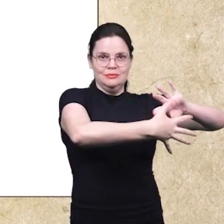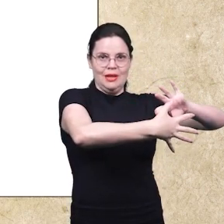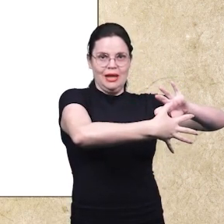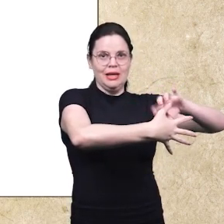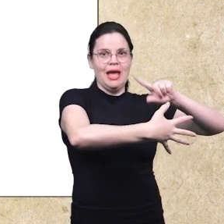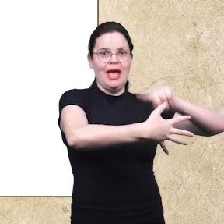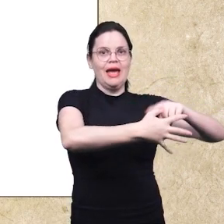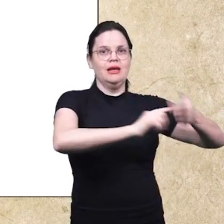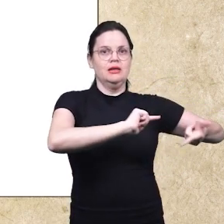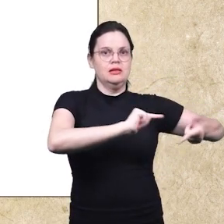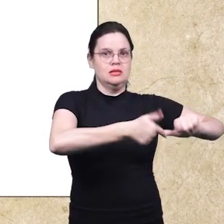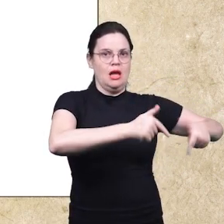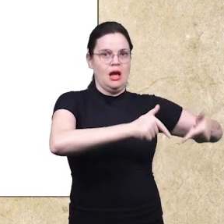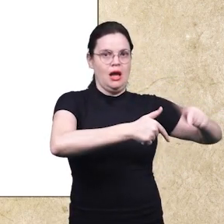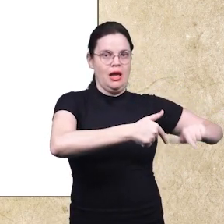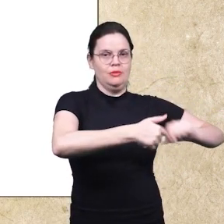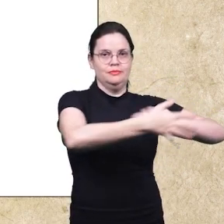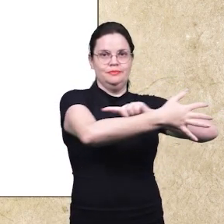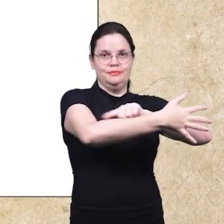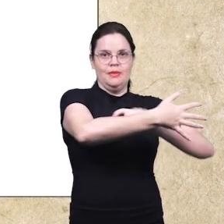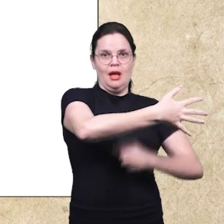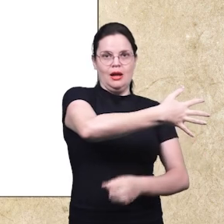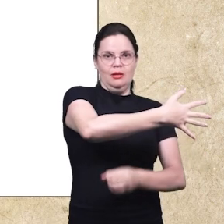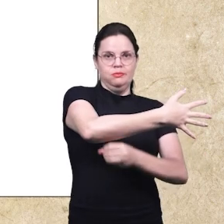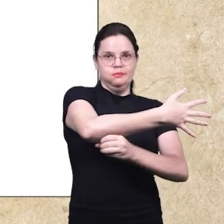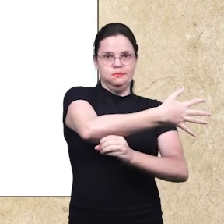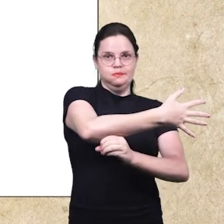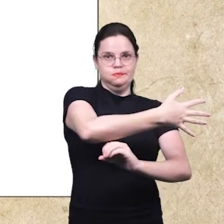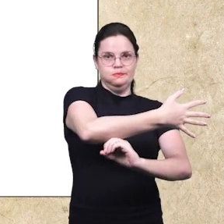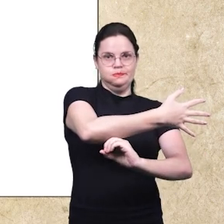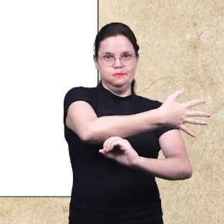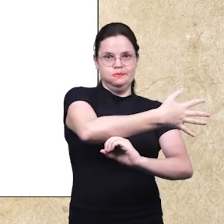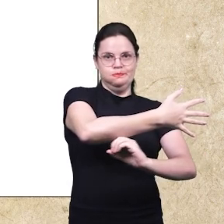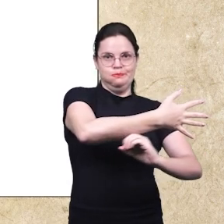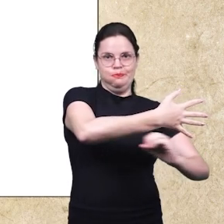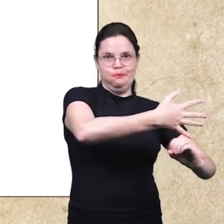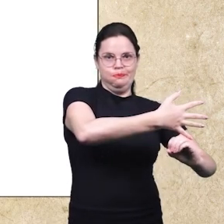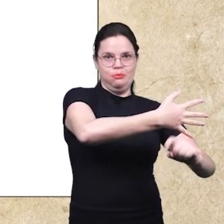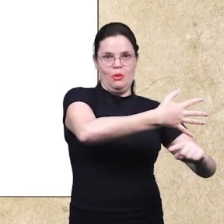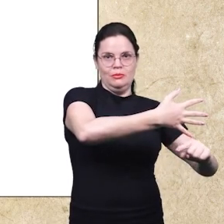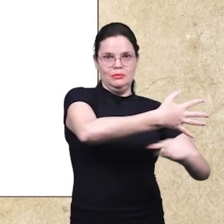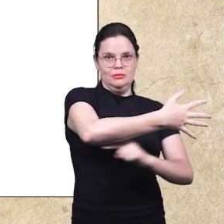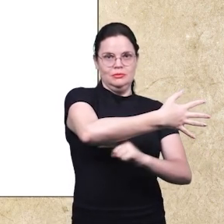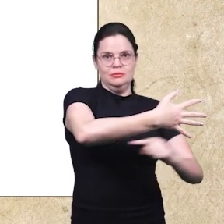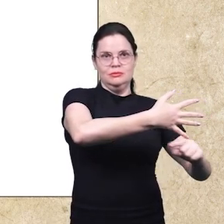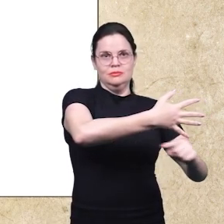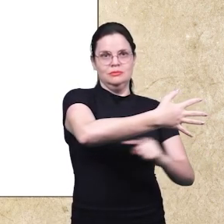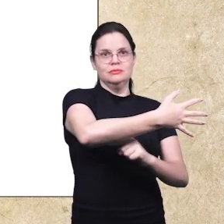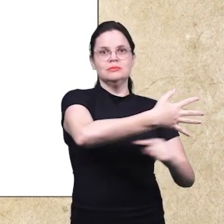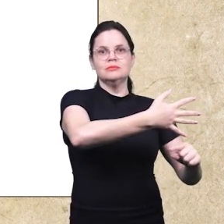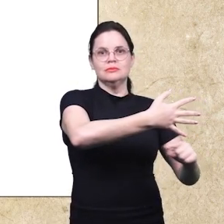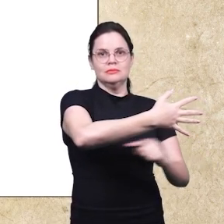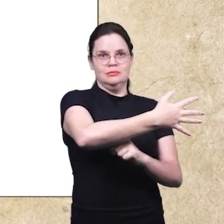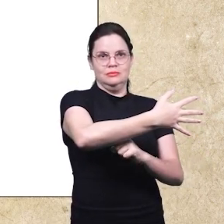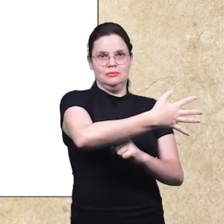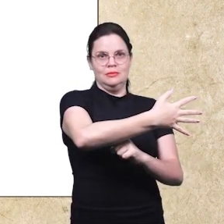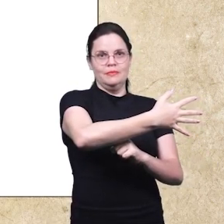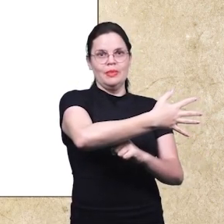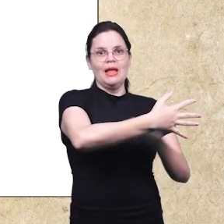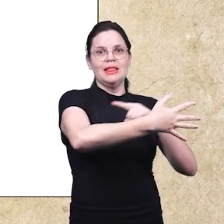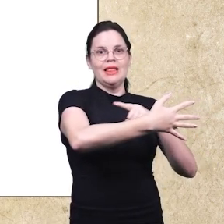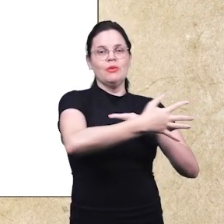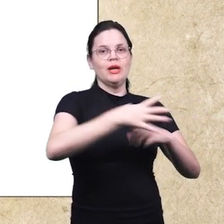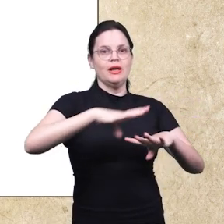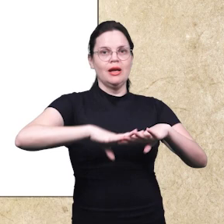azuis claras, tem uma videira. E cada bola dessa, inclusive as azuis,